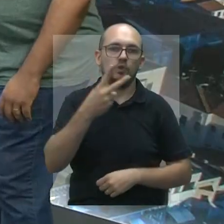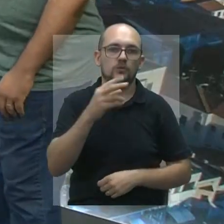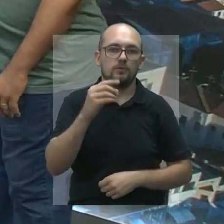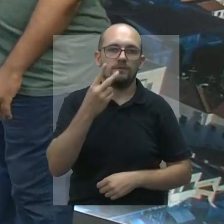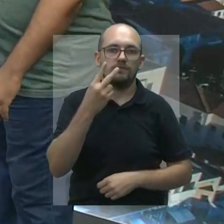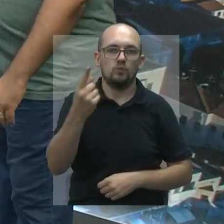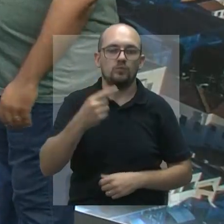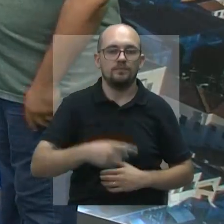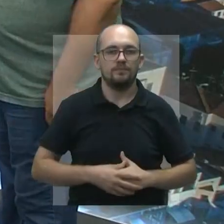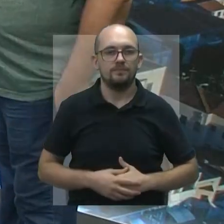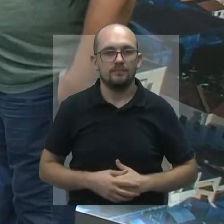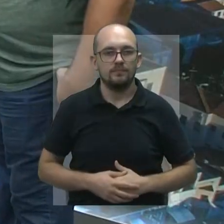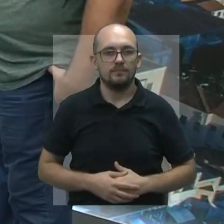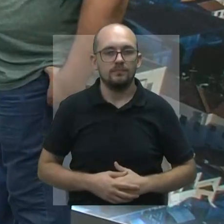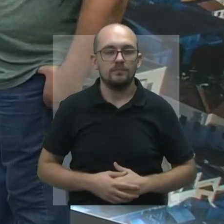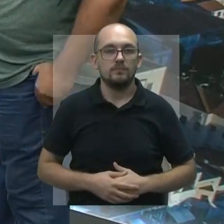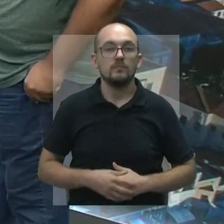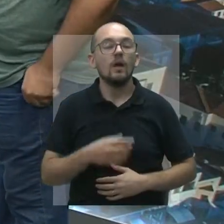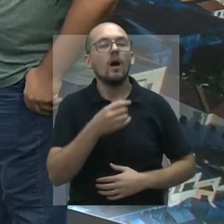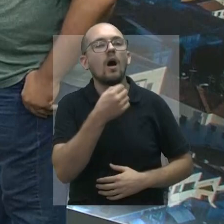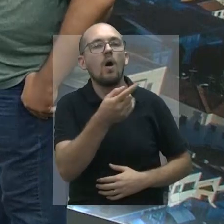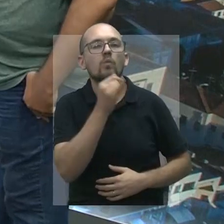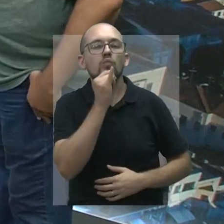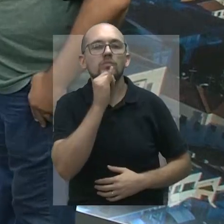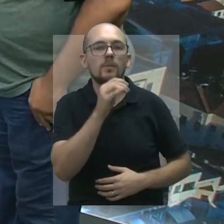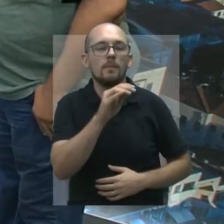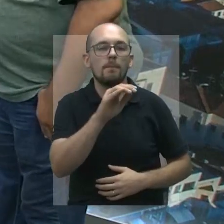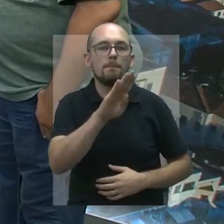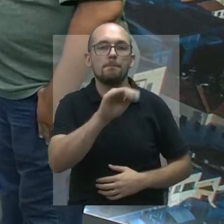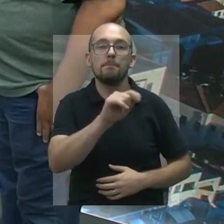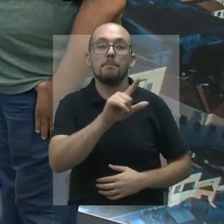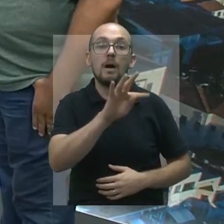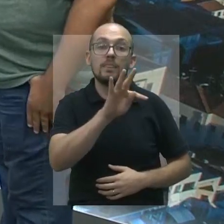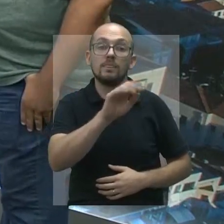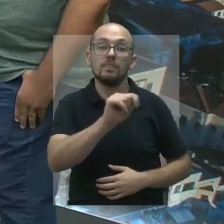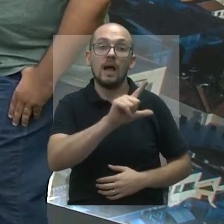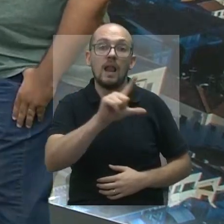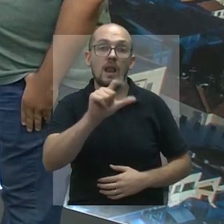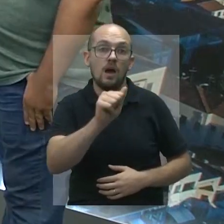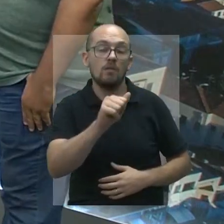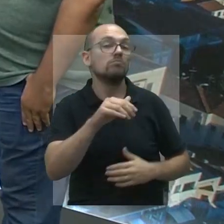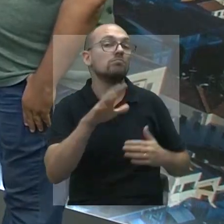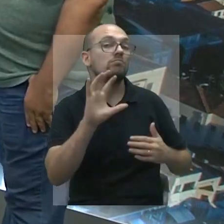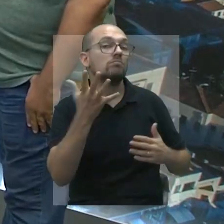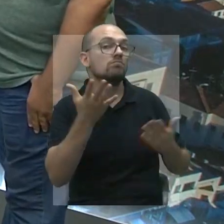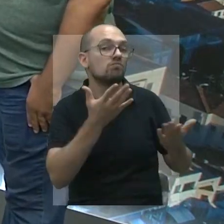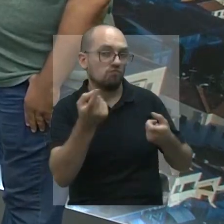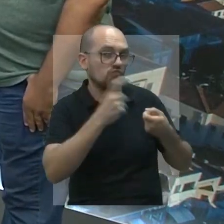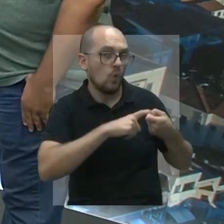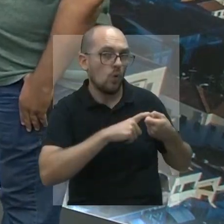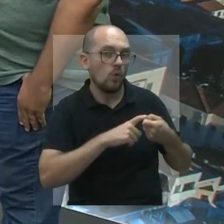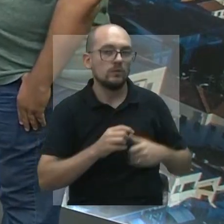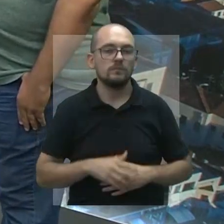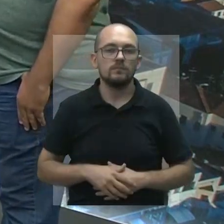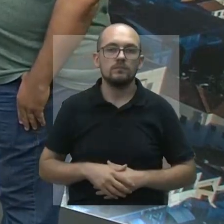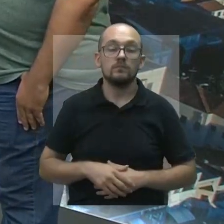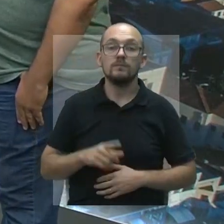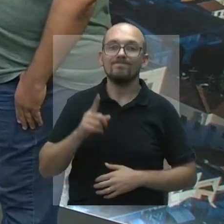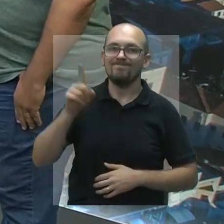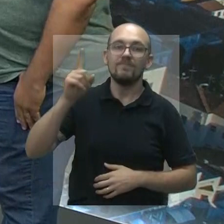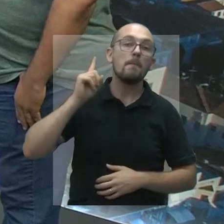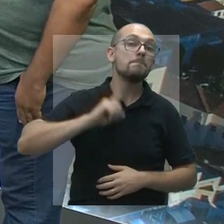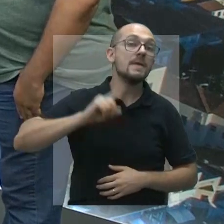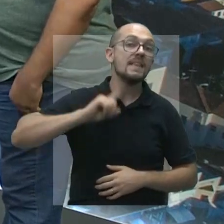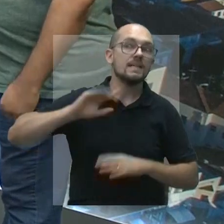jogadores que tiveram destaque esse ano como Batalha, eles devem voltar para o Foi emprestado para um time de Minas, inclusive, isso, né? Para